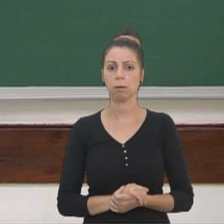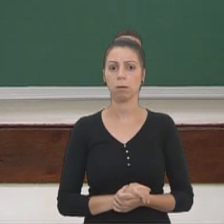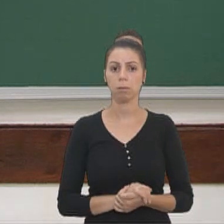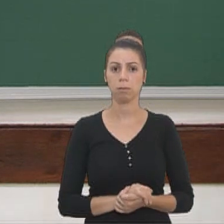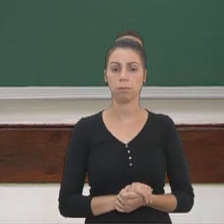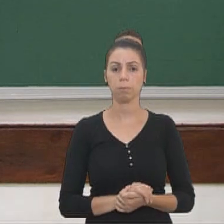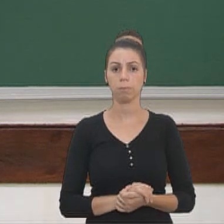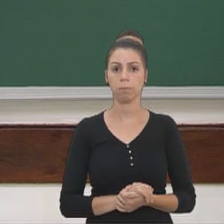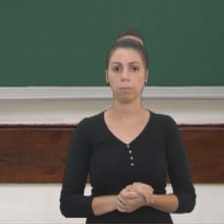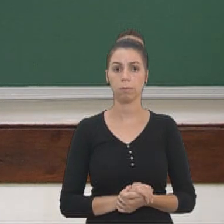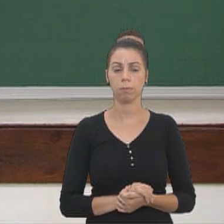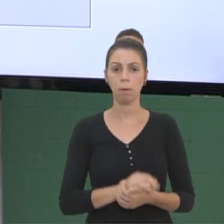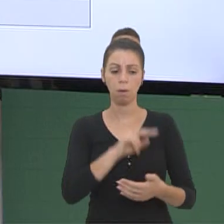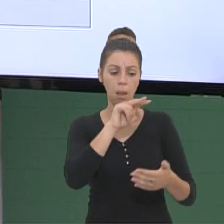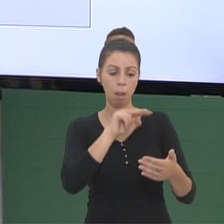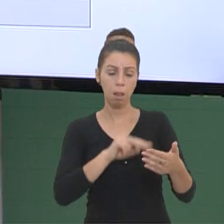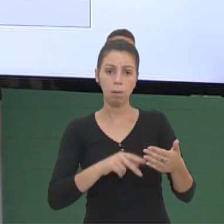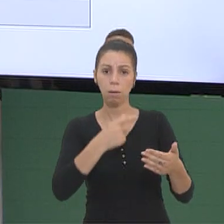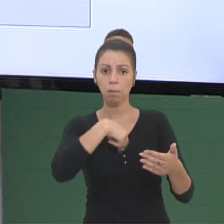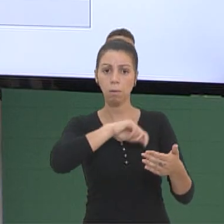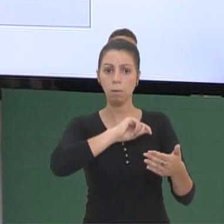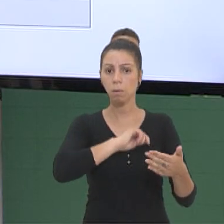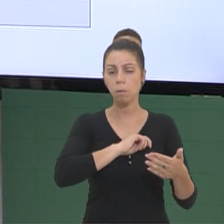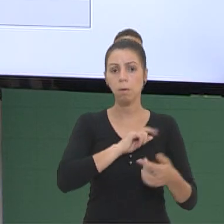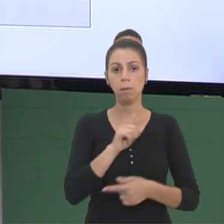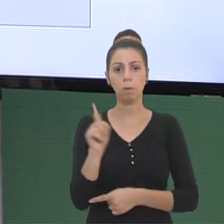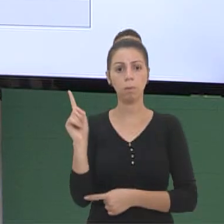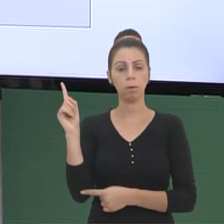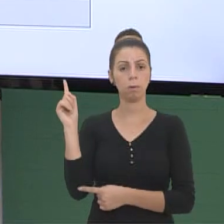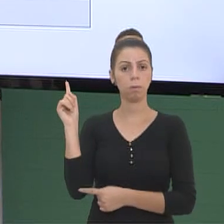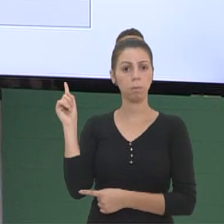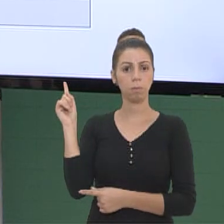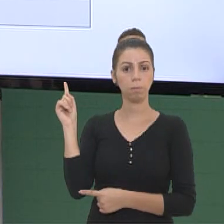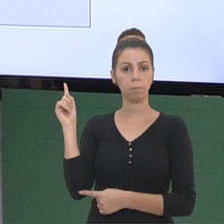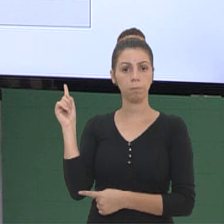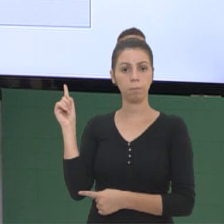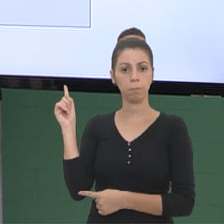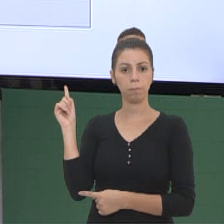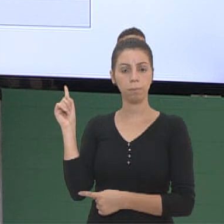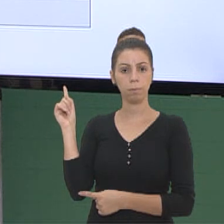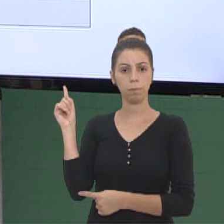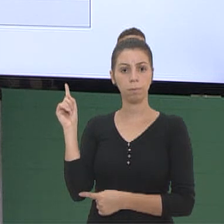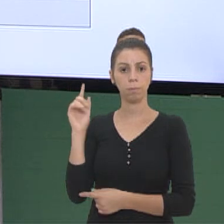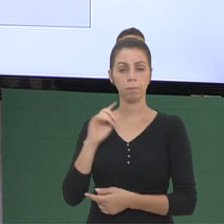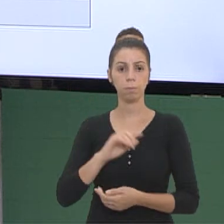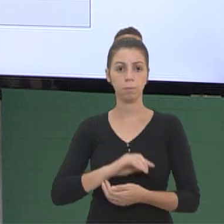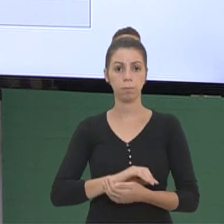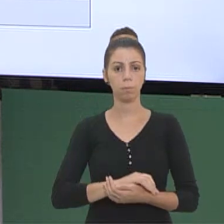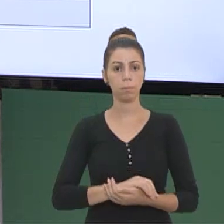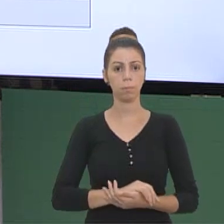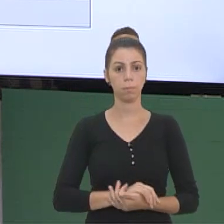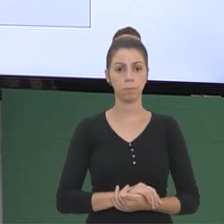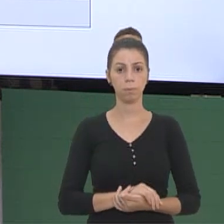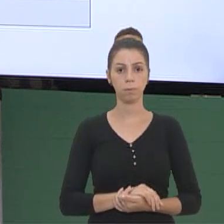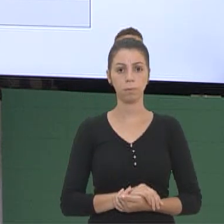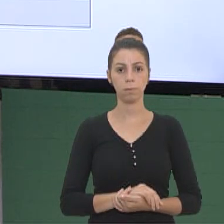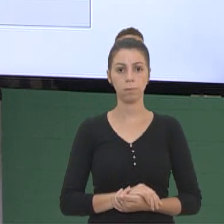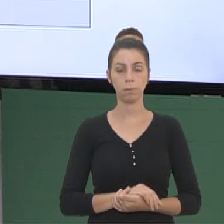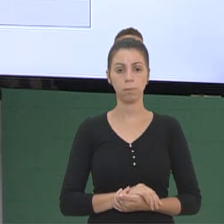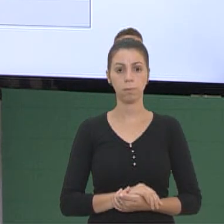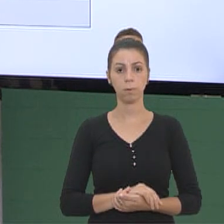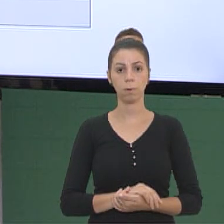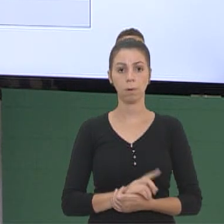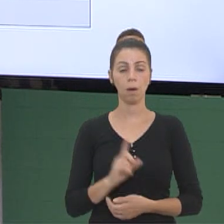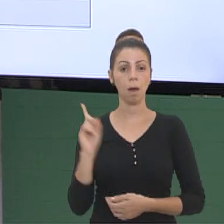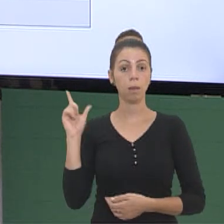Conjuga estos verbos de la primera conjugación en imperativo negativo en la siguiente tabla. Aqui vocês